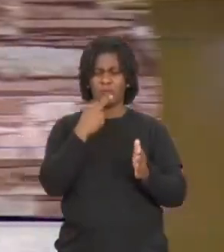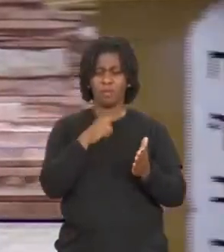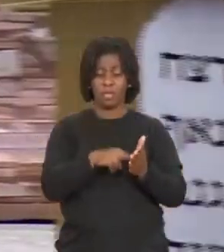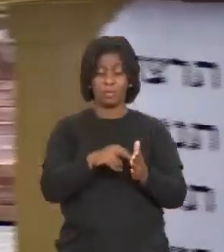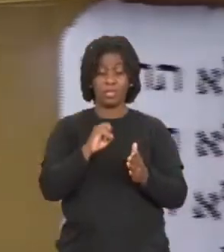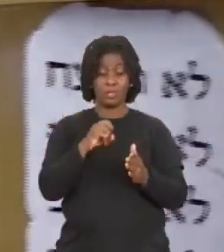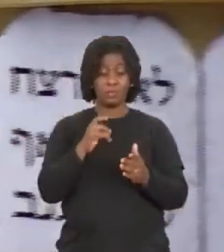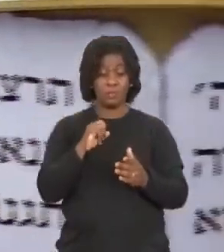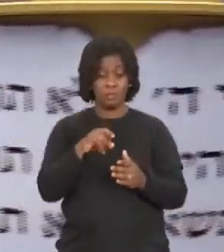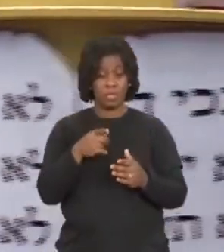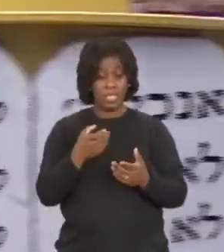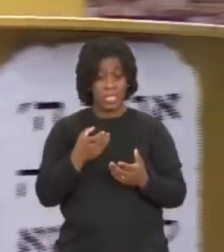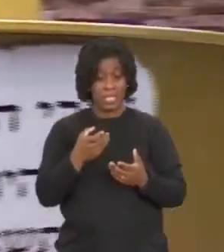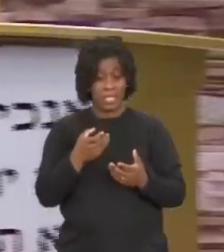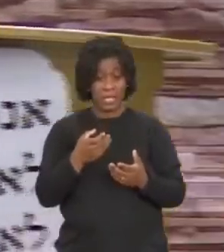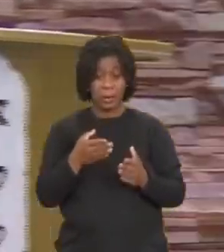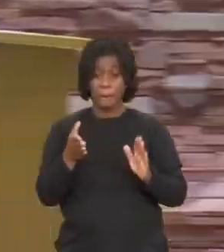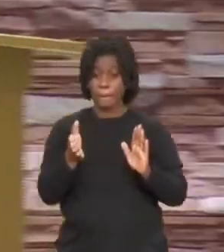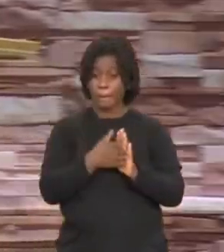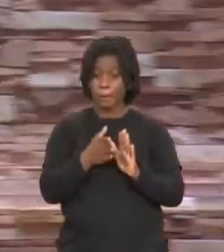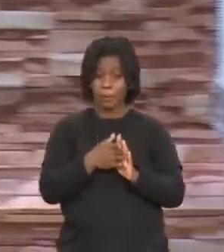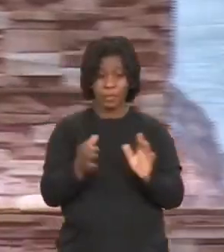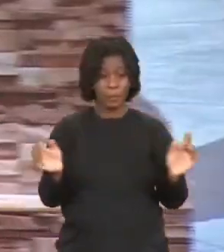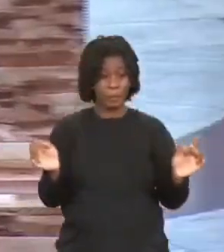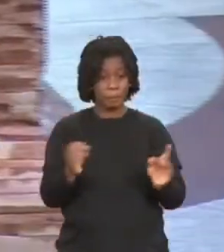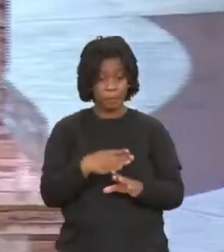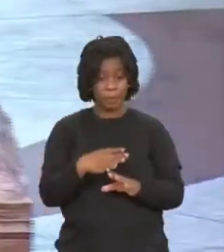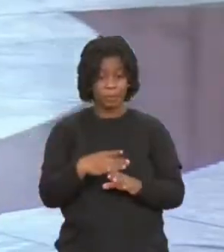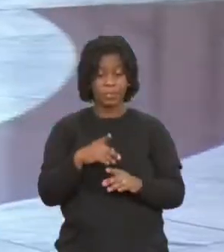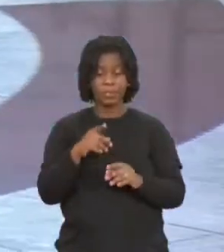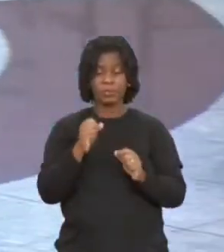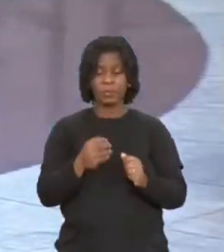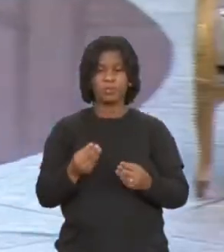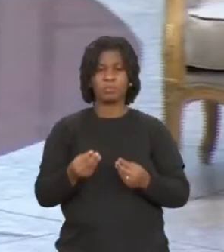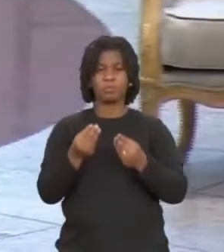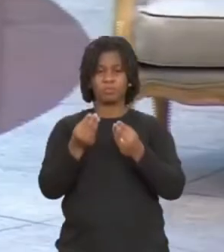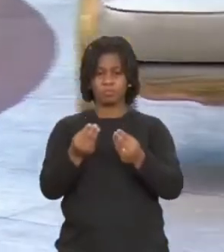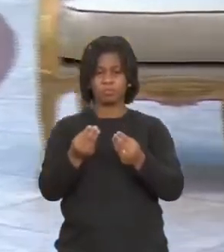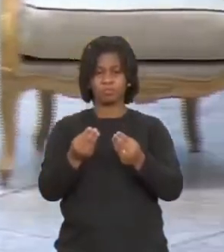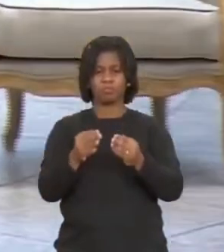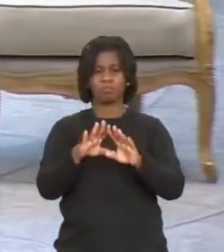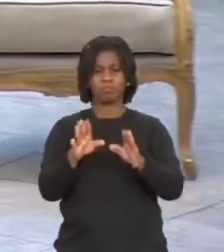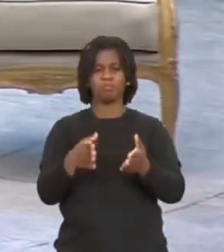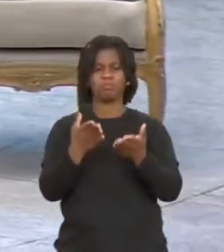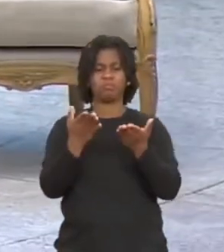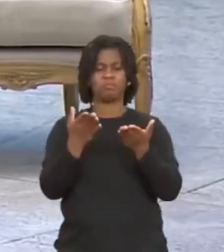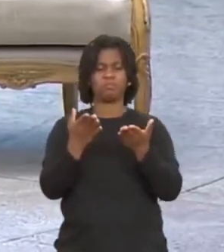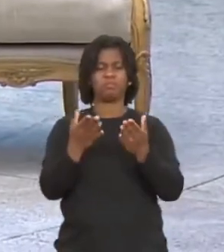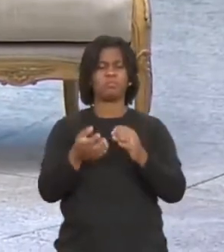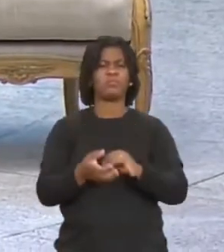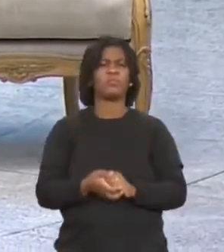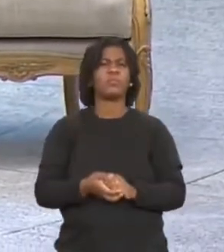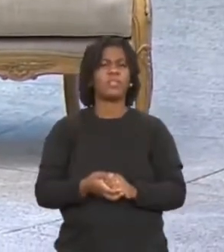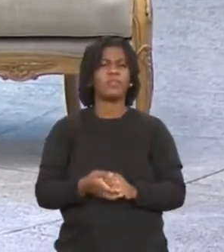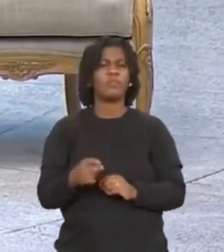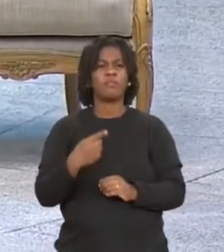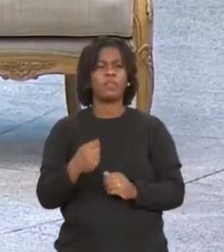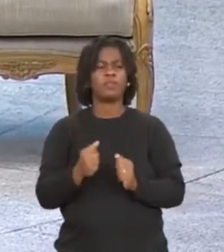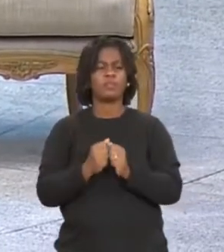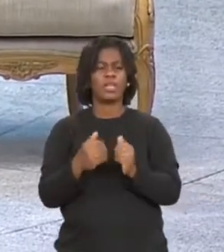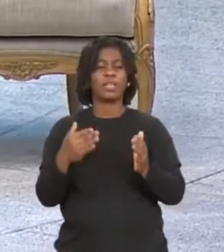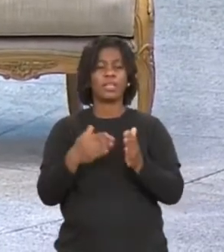todo, você pode entregar o que você trouxe, pegar outro envelope e até o dia 30 você pode cumprir.